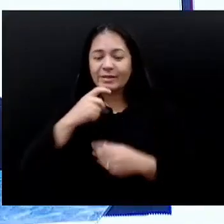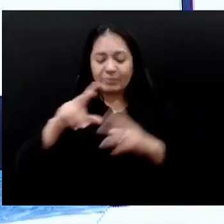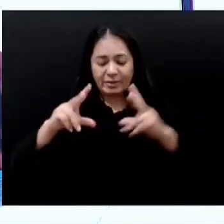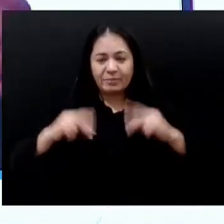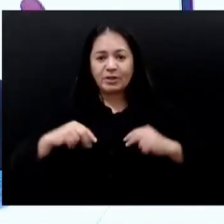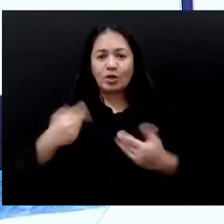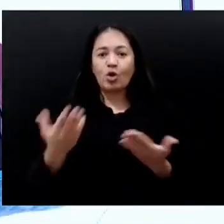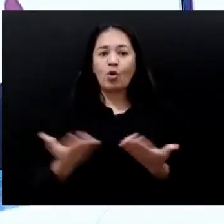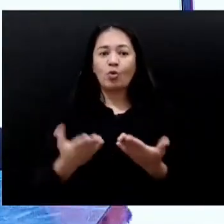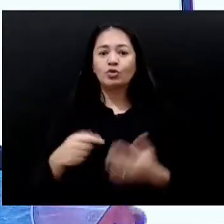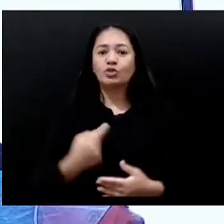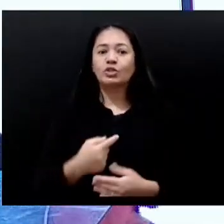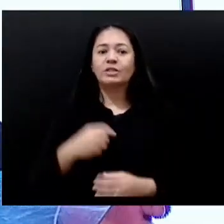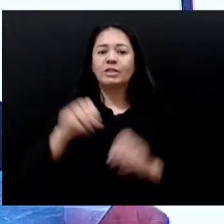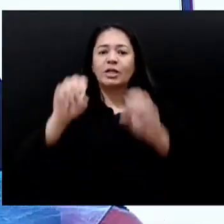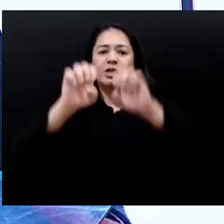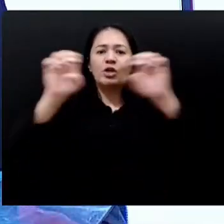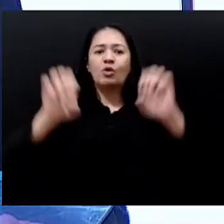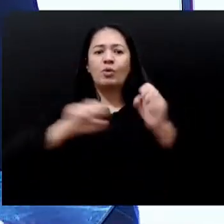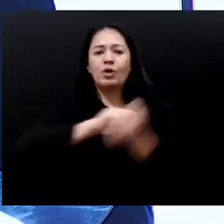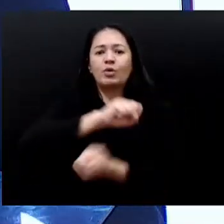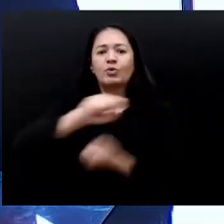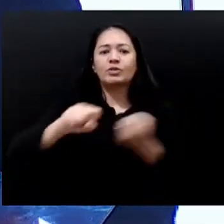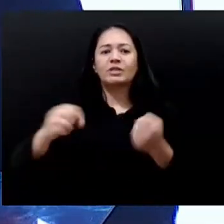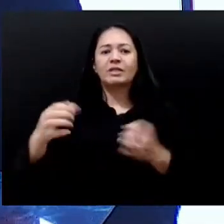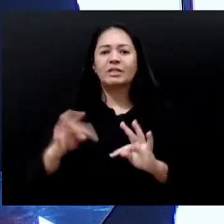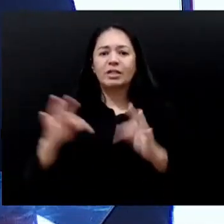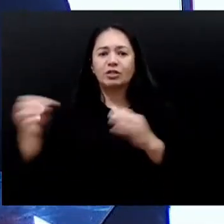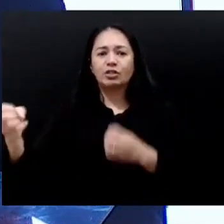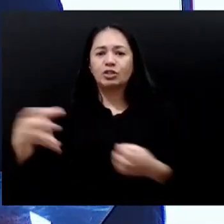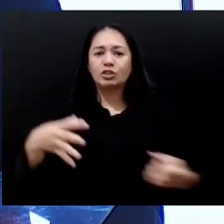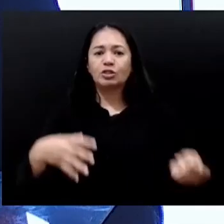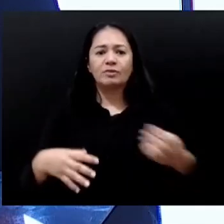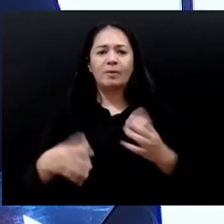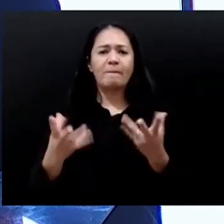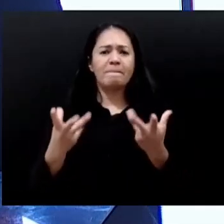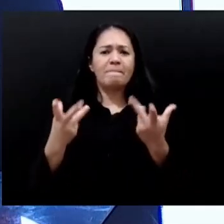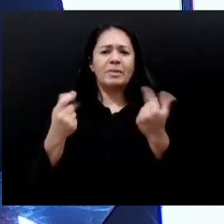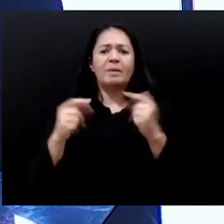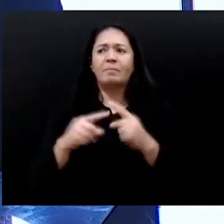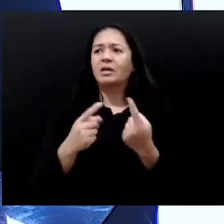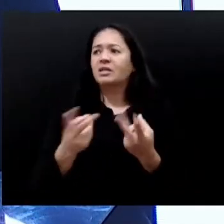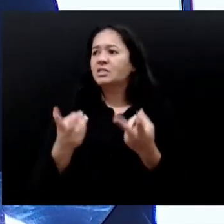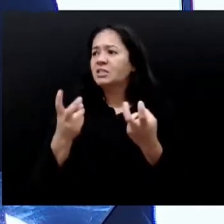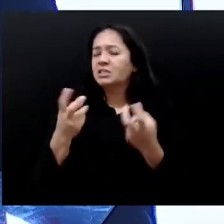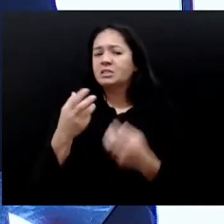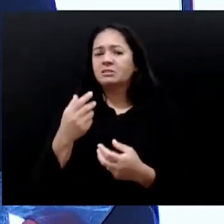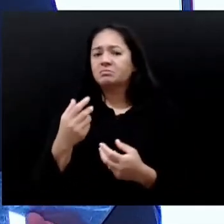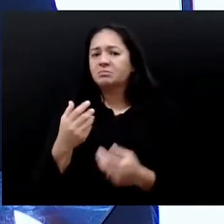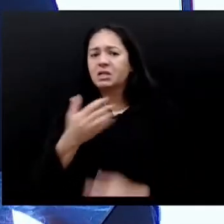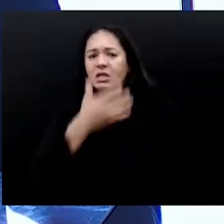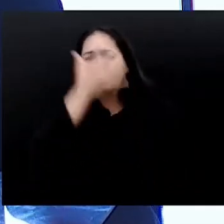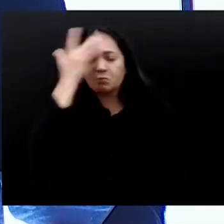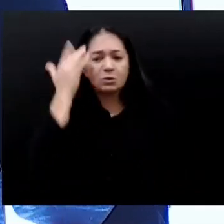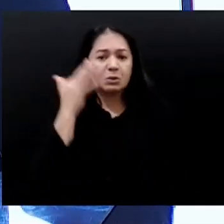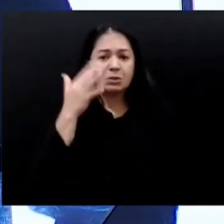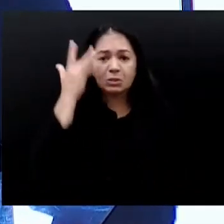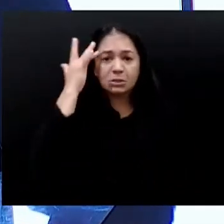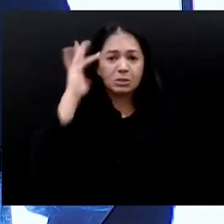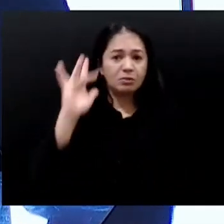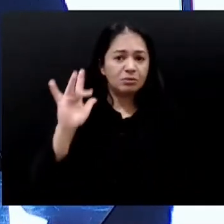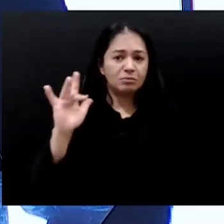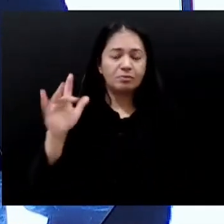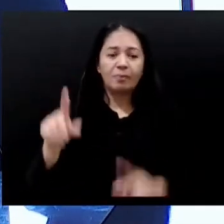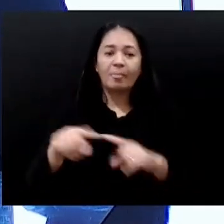de um setor de tecnologia e de inovação fantástico, mas você via que ninguém conhecia muito. Hoje, na segunda edição do